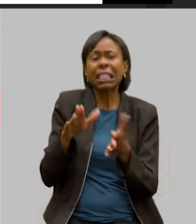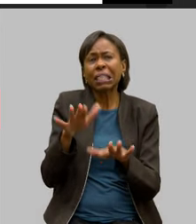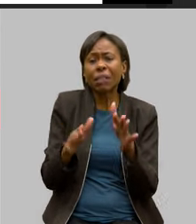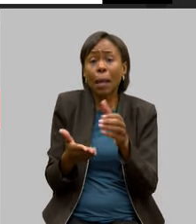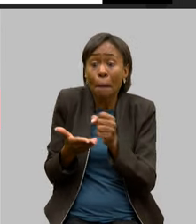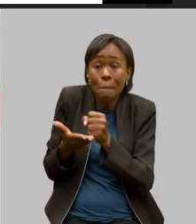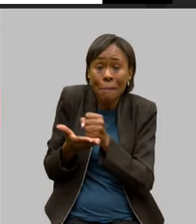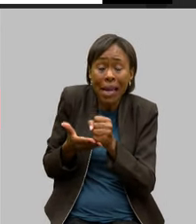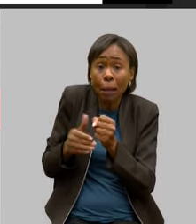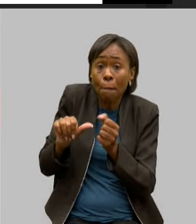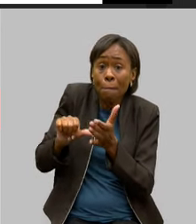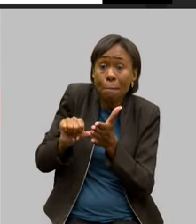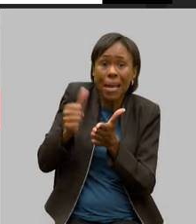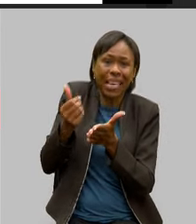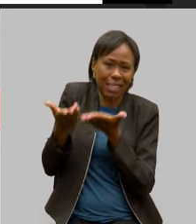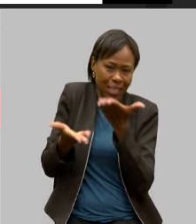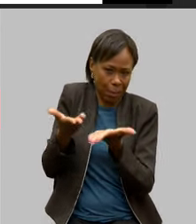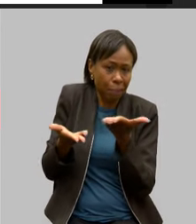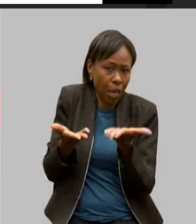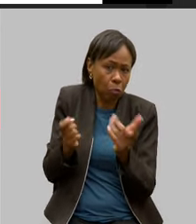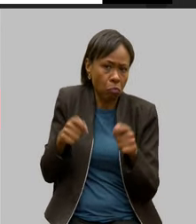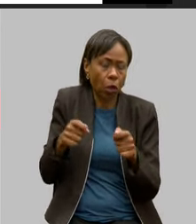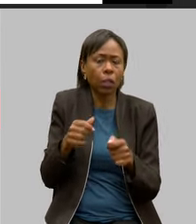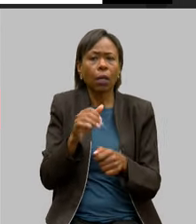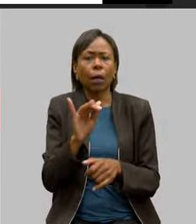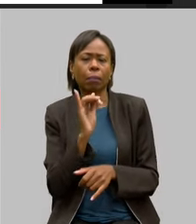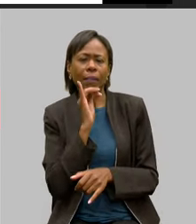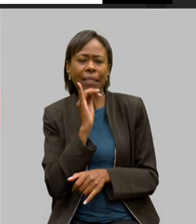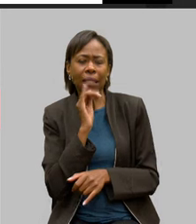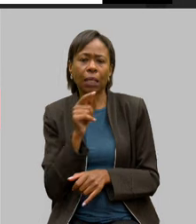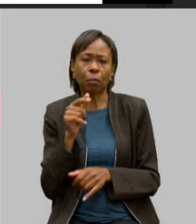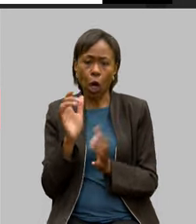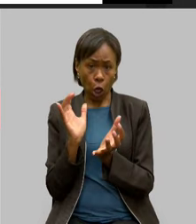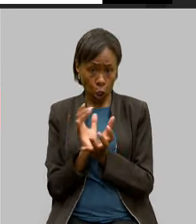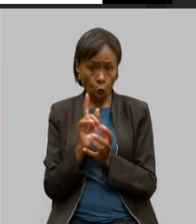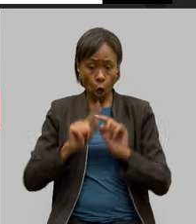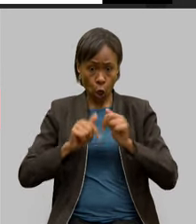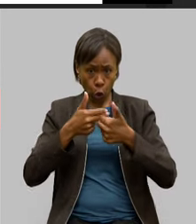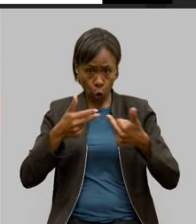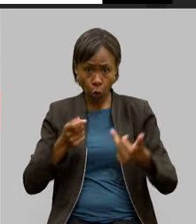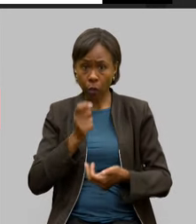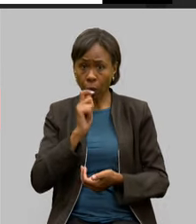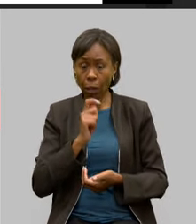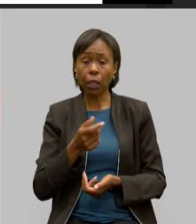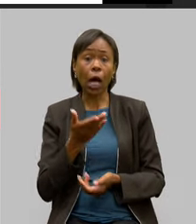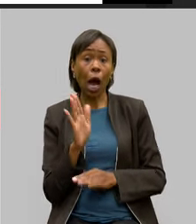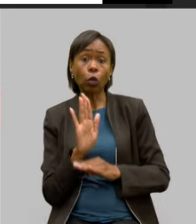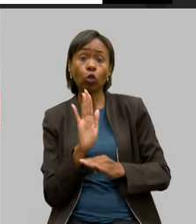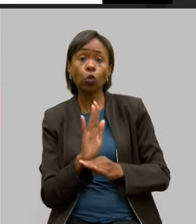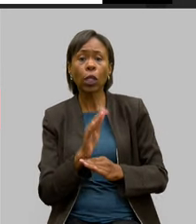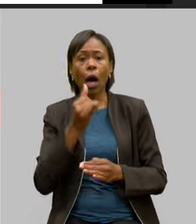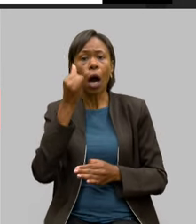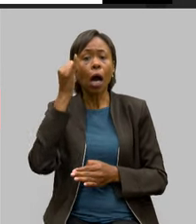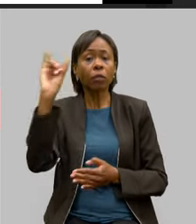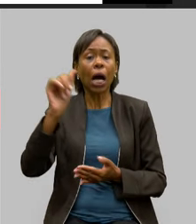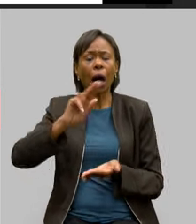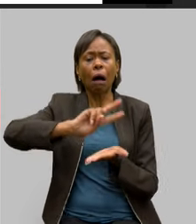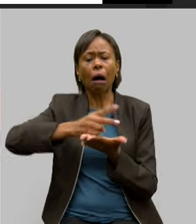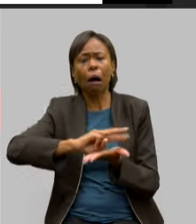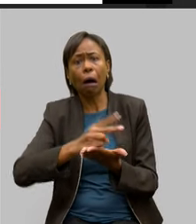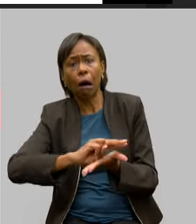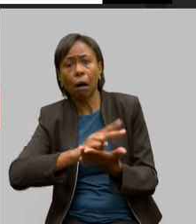escolhida então por exemplo nos casos de utilização desses produtos na epilepsia refratária eh dores